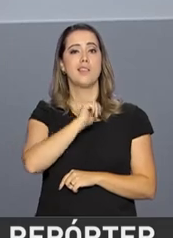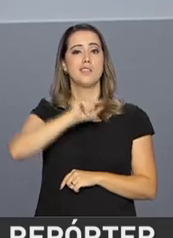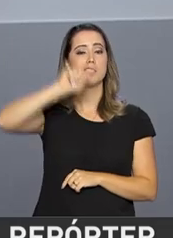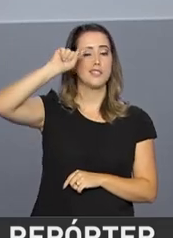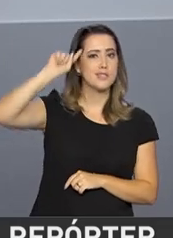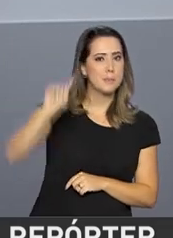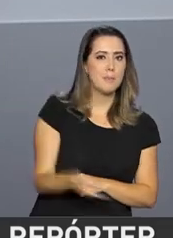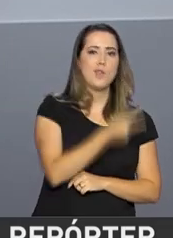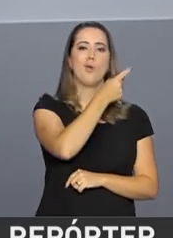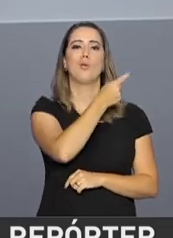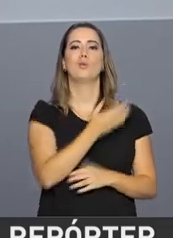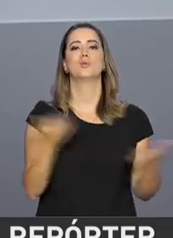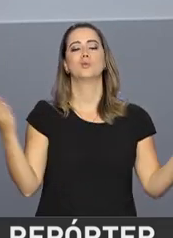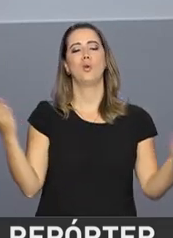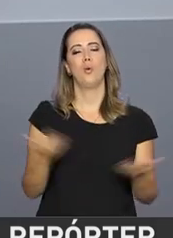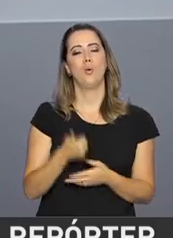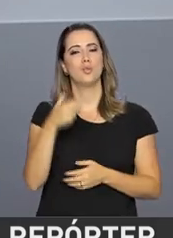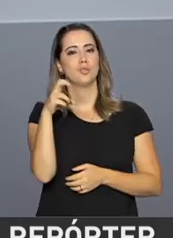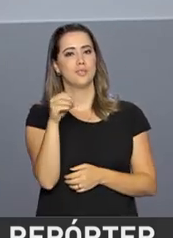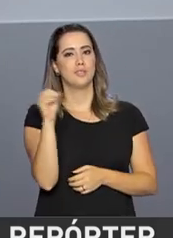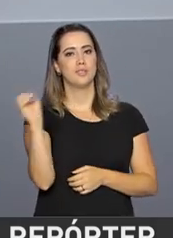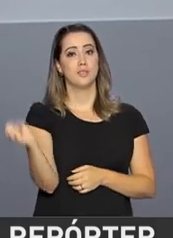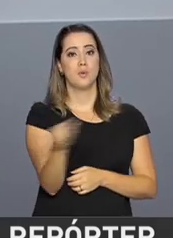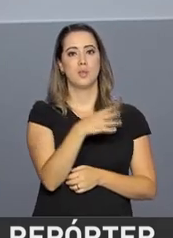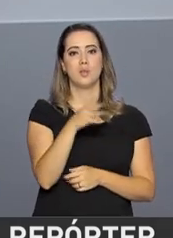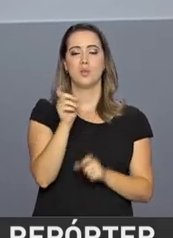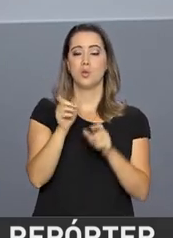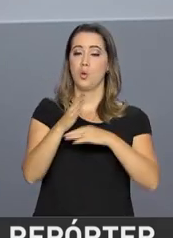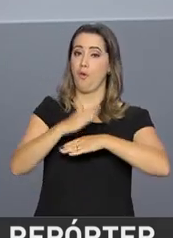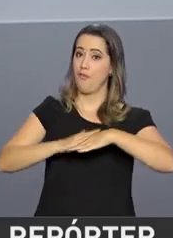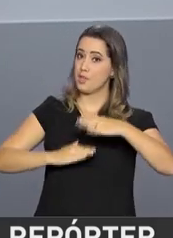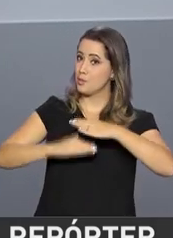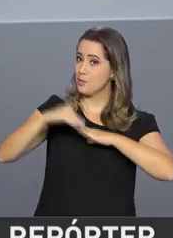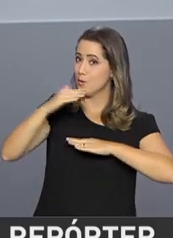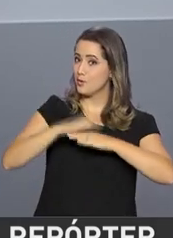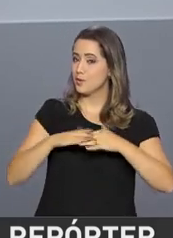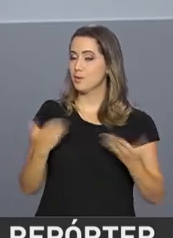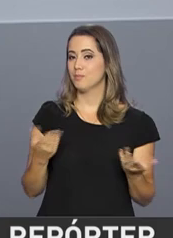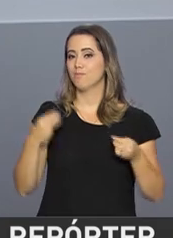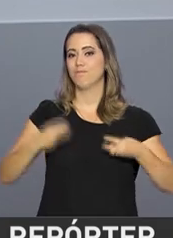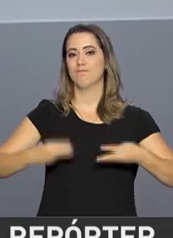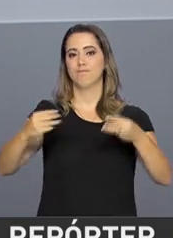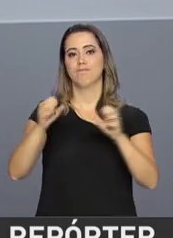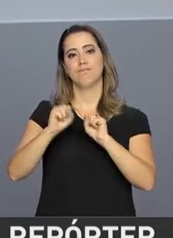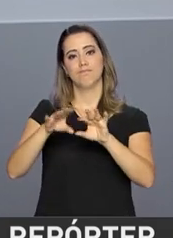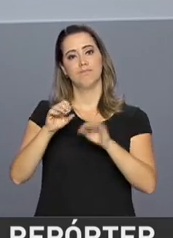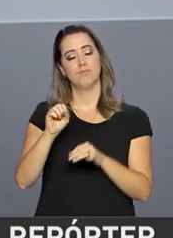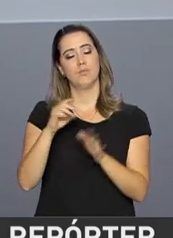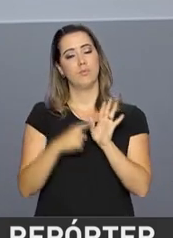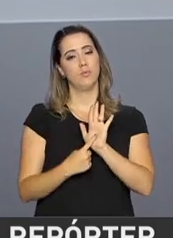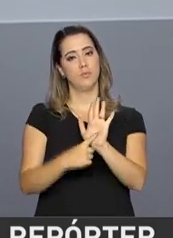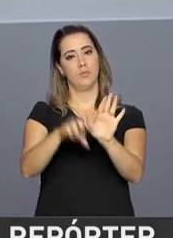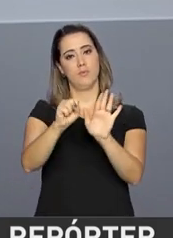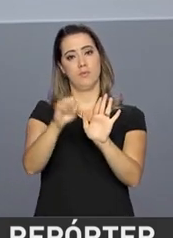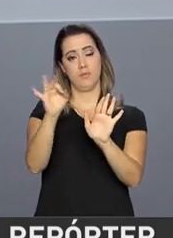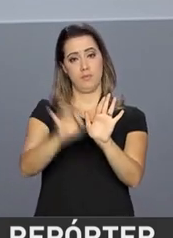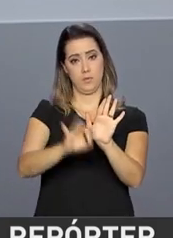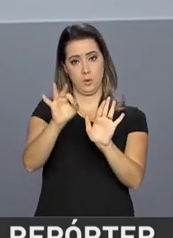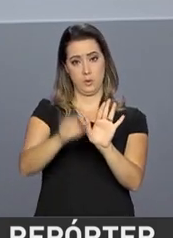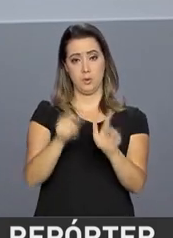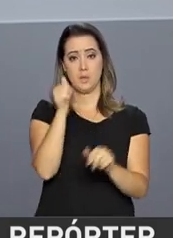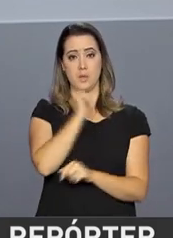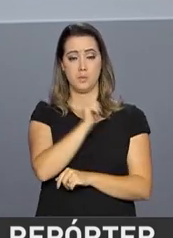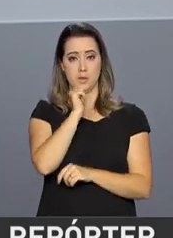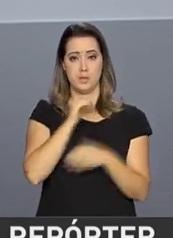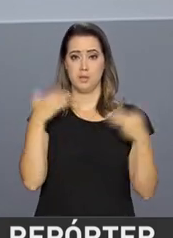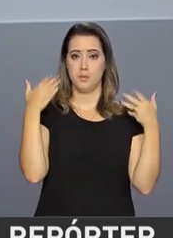hoje 150 novas profissionais. Dados do Ministério da Educação mostram que 80% das mulheres que